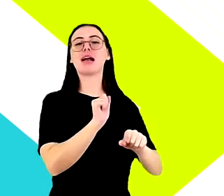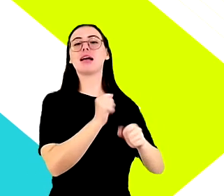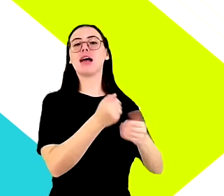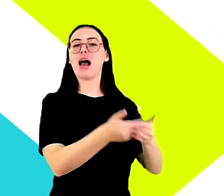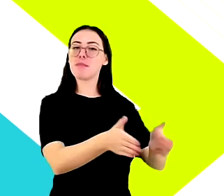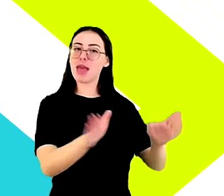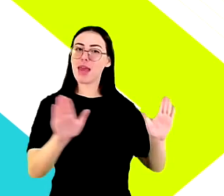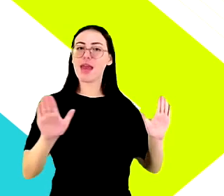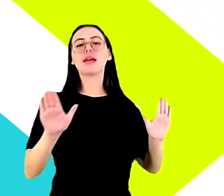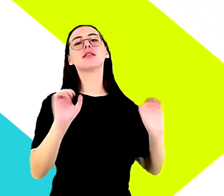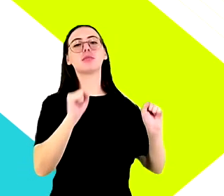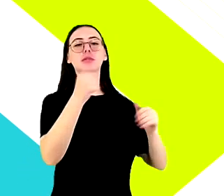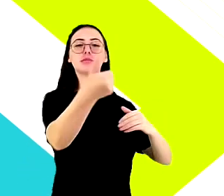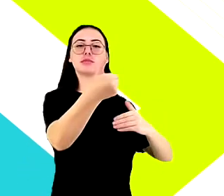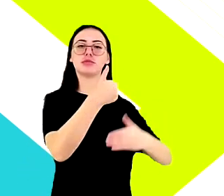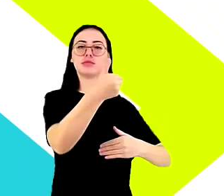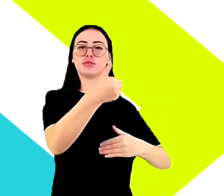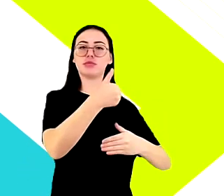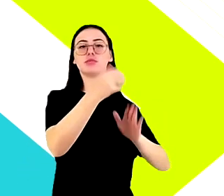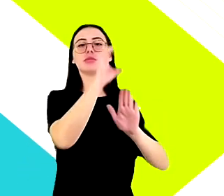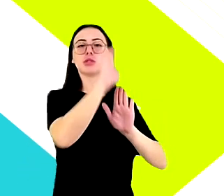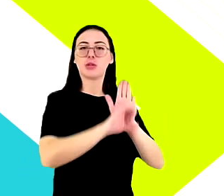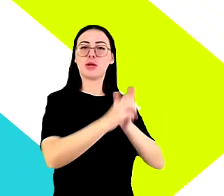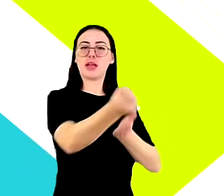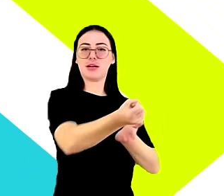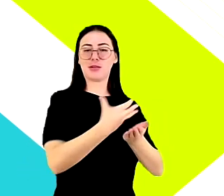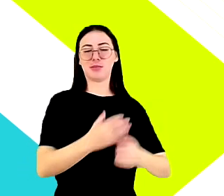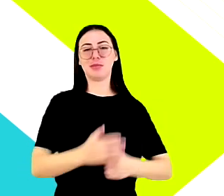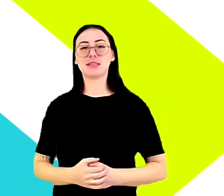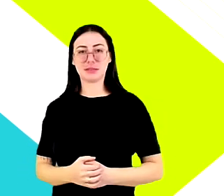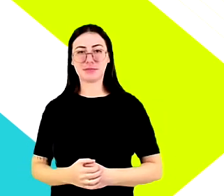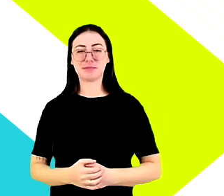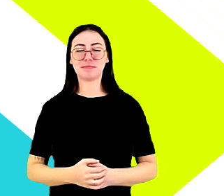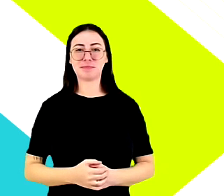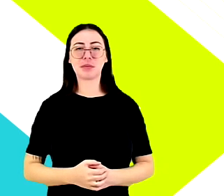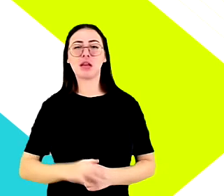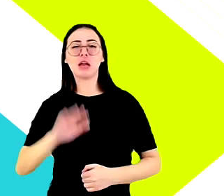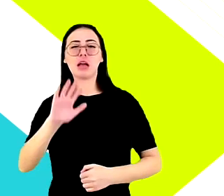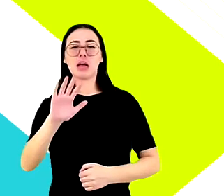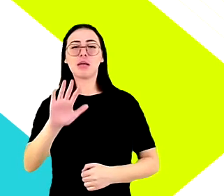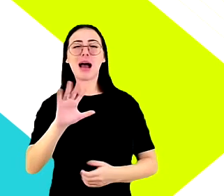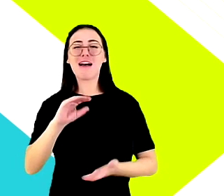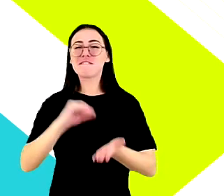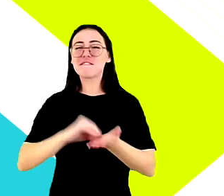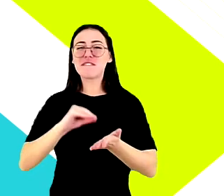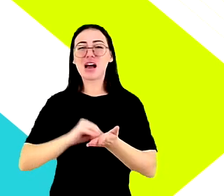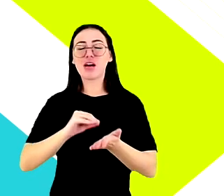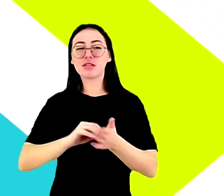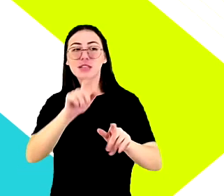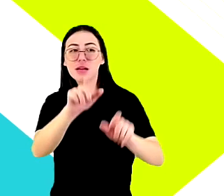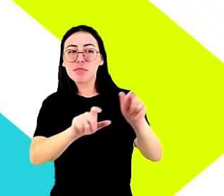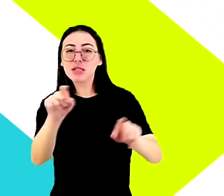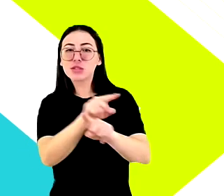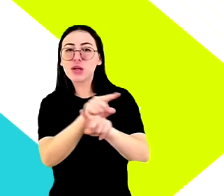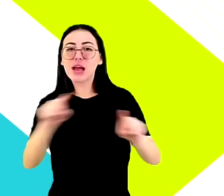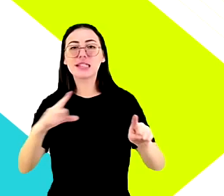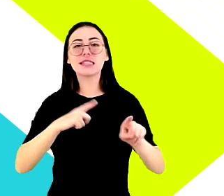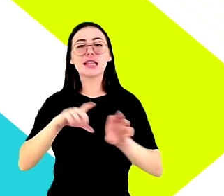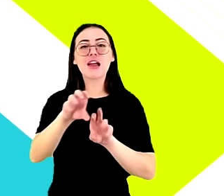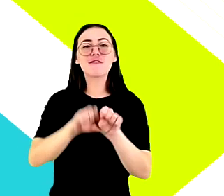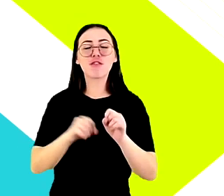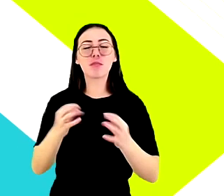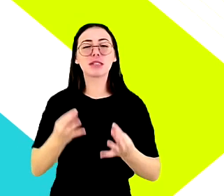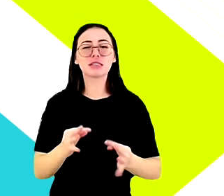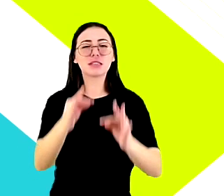por falta de capacitação tecnológica. Como é que a gente pode incentivar essa agricultura 5.0?